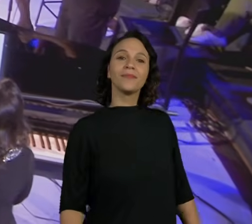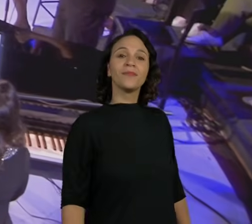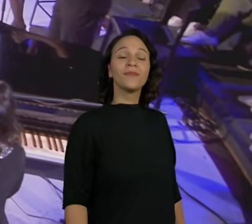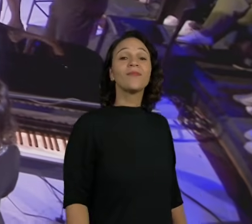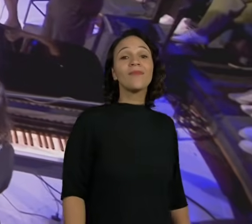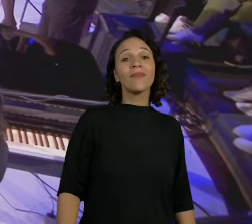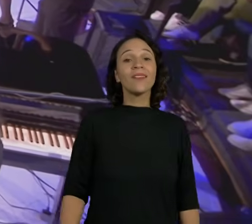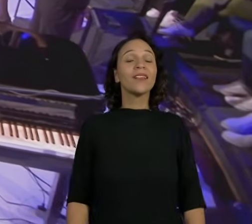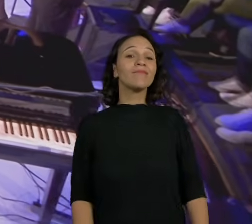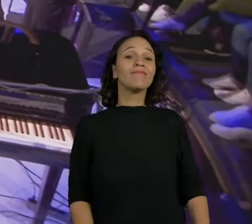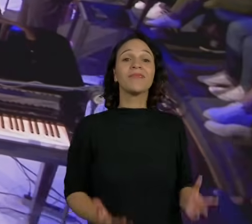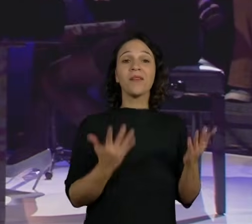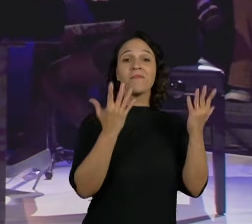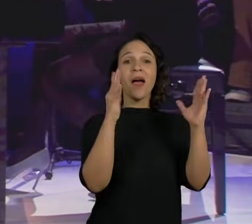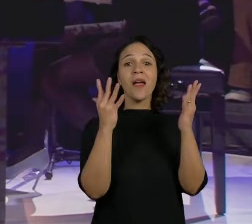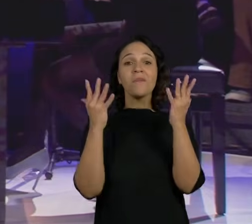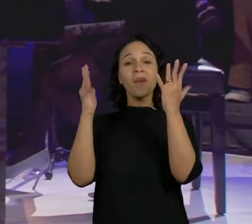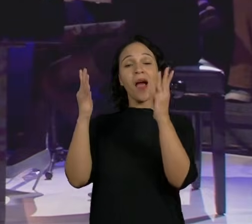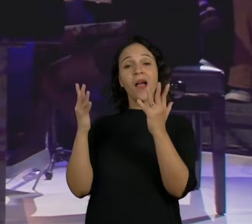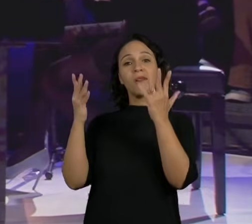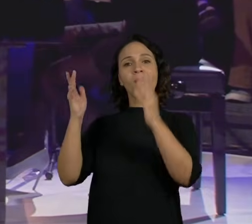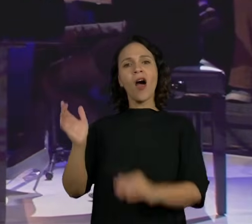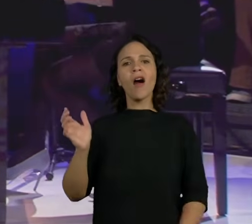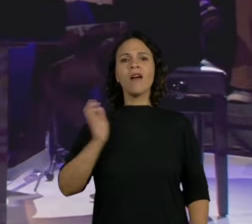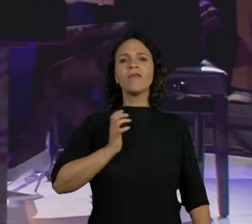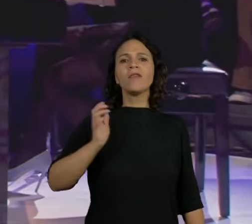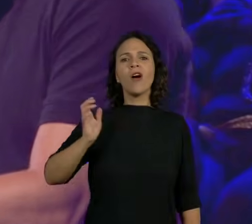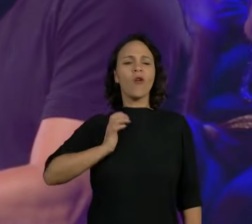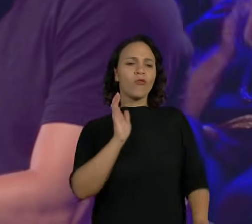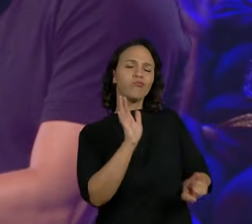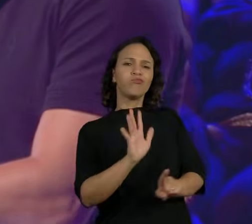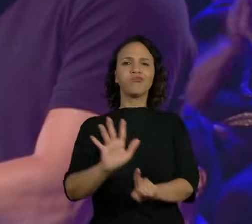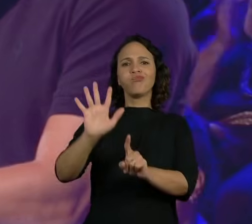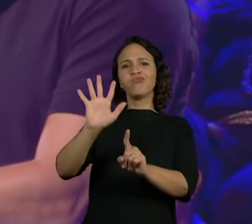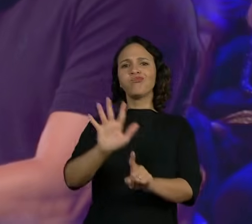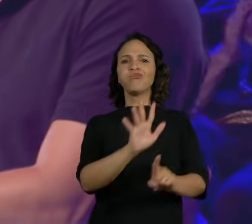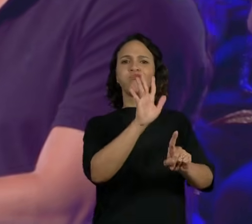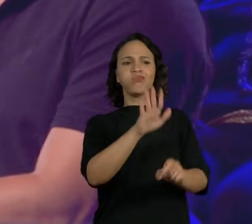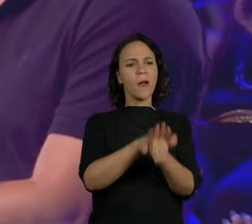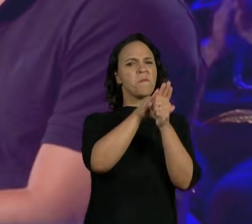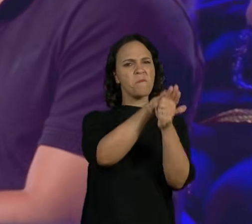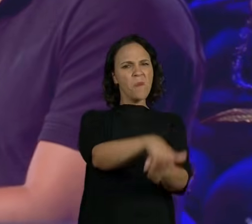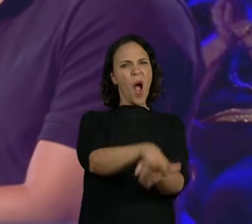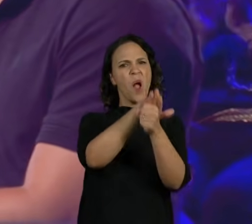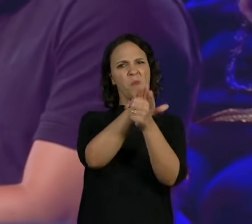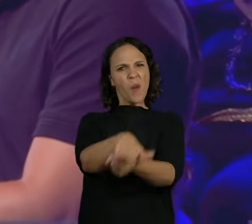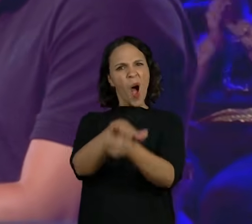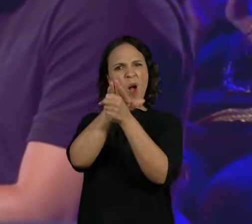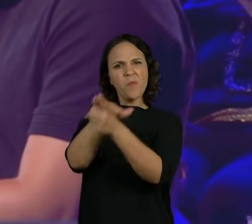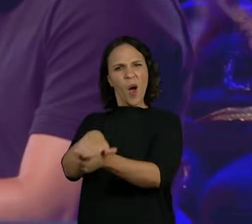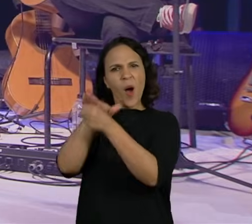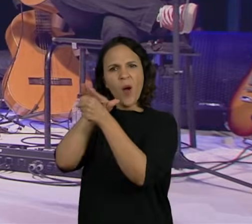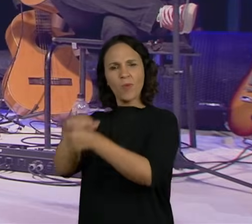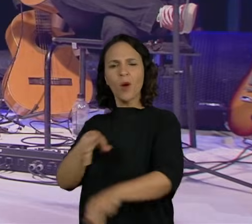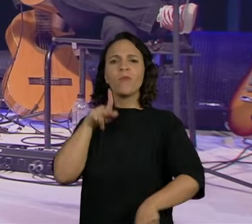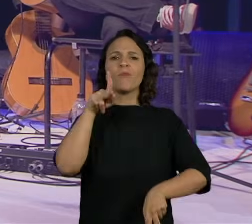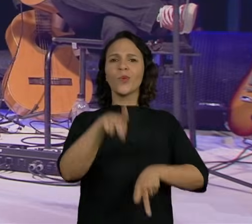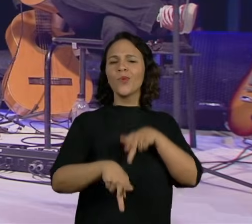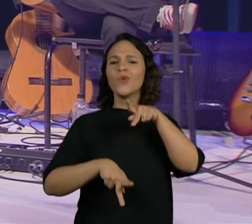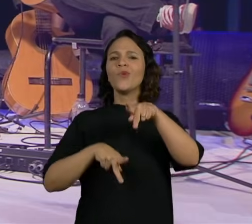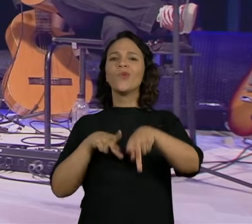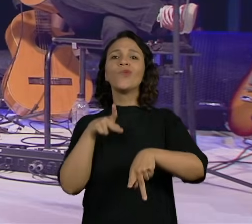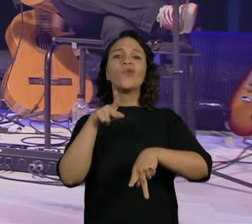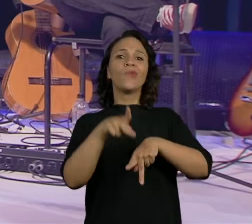Palmas pra ala dos barões famintos, o bloco dos Napoleões retintos e